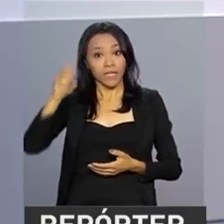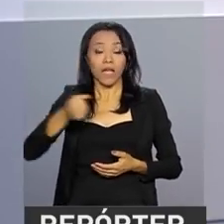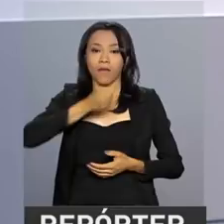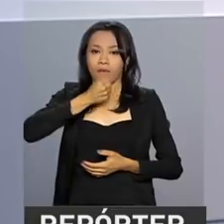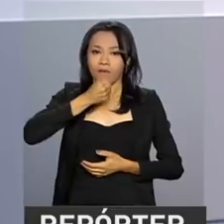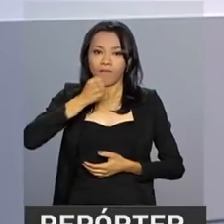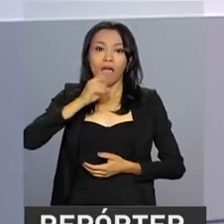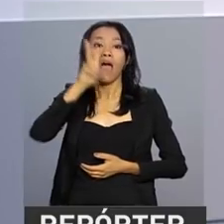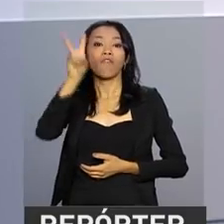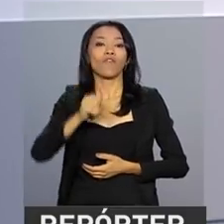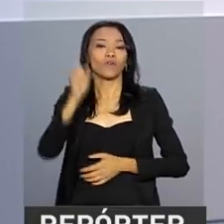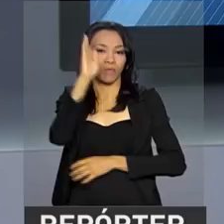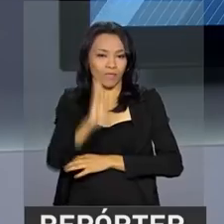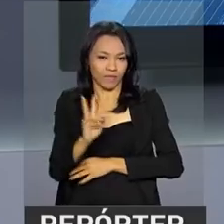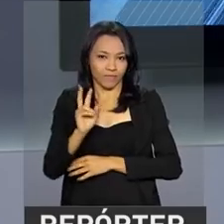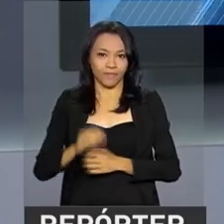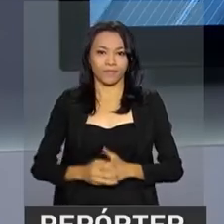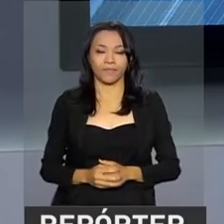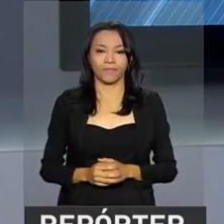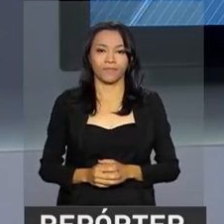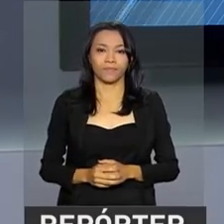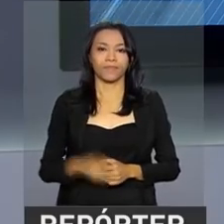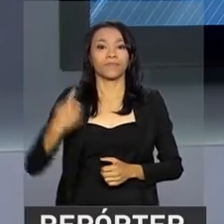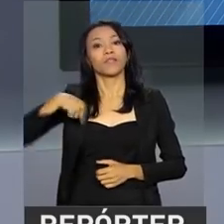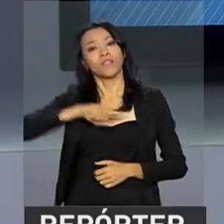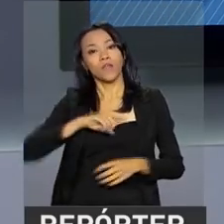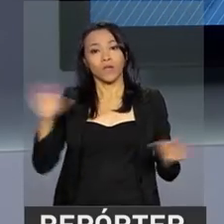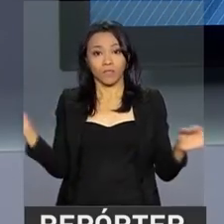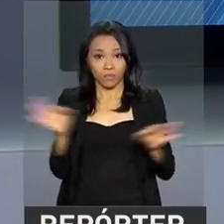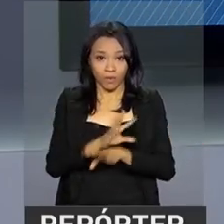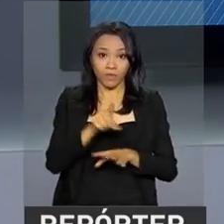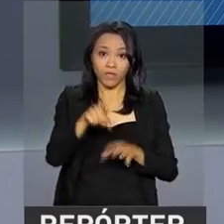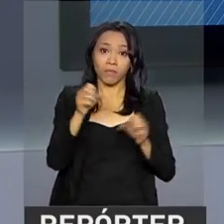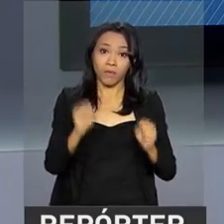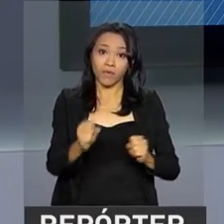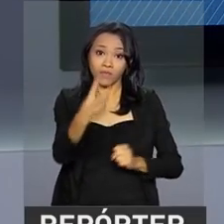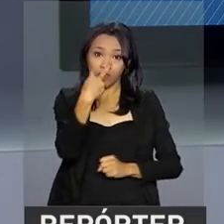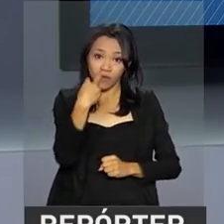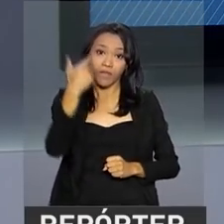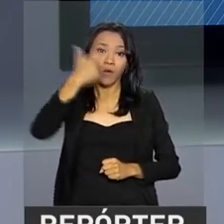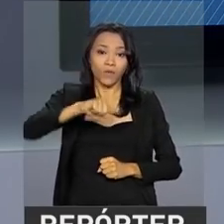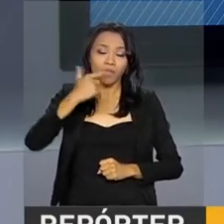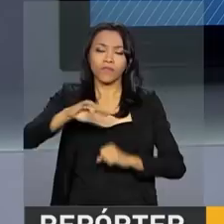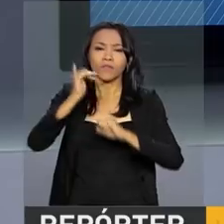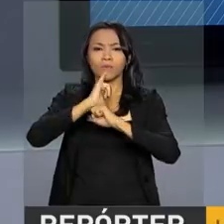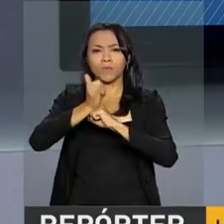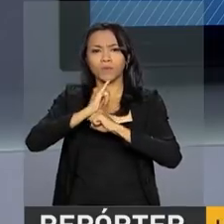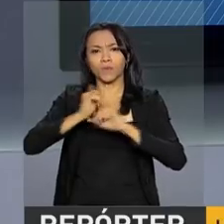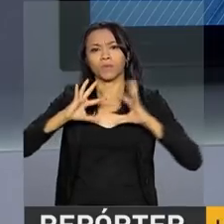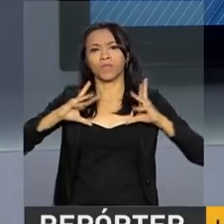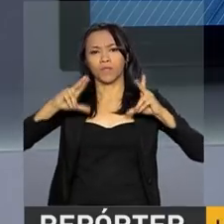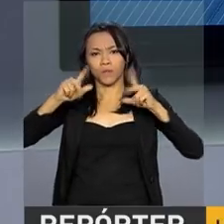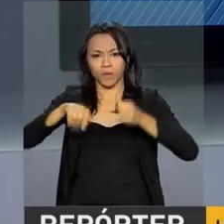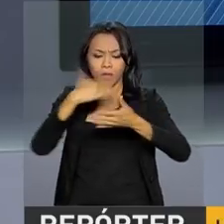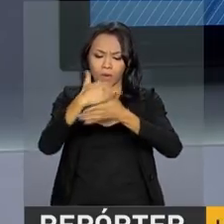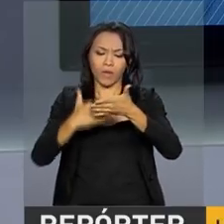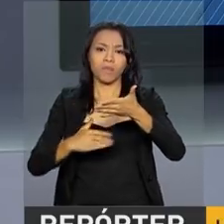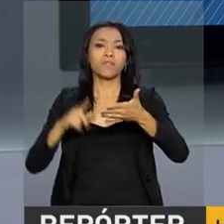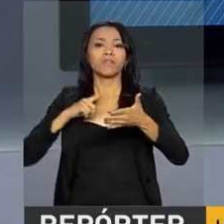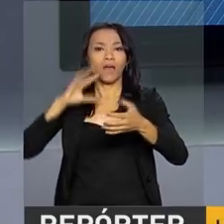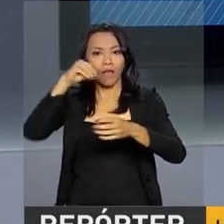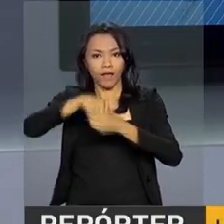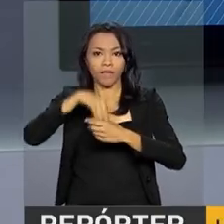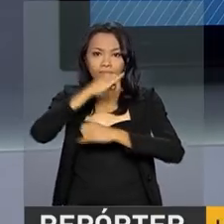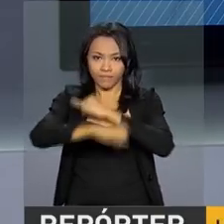rádio a voz do brasil nós ficamos por aqui você pode rever as reportagens no youtube e toda a nossa programação também está na